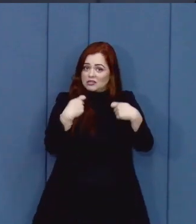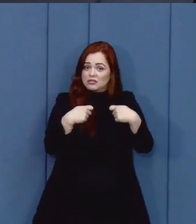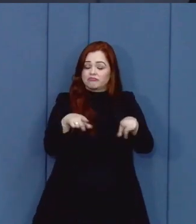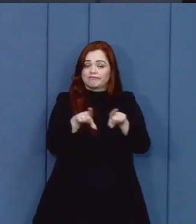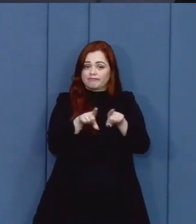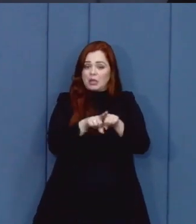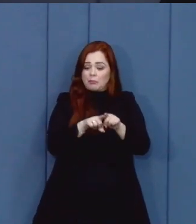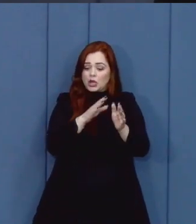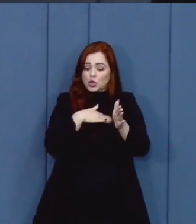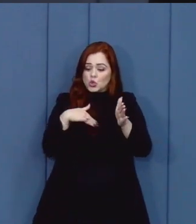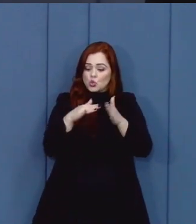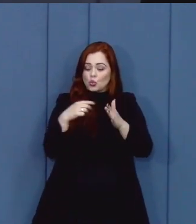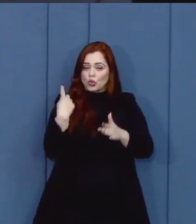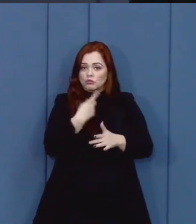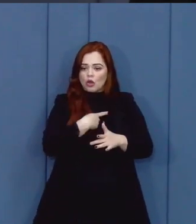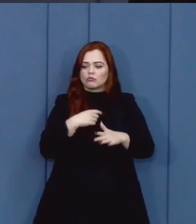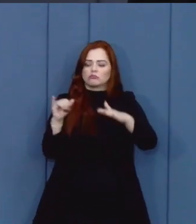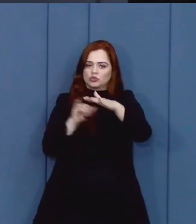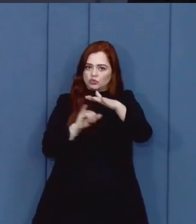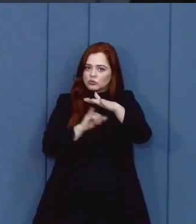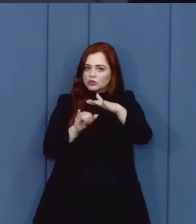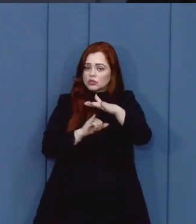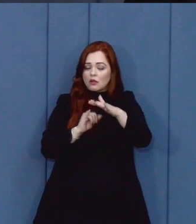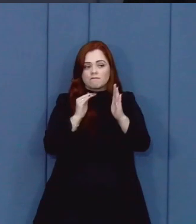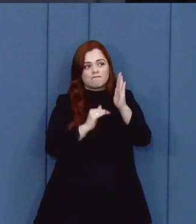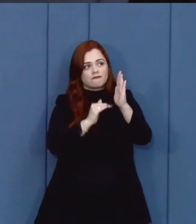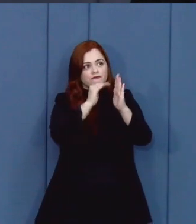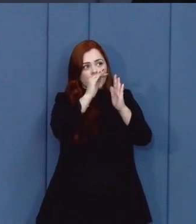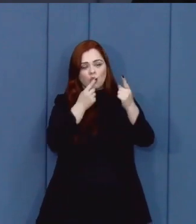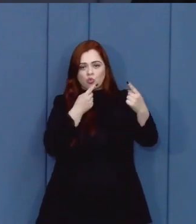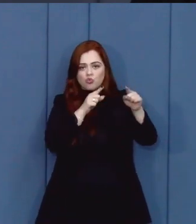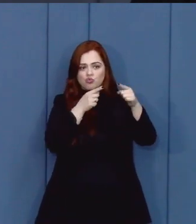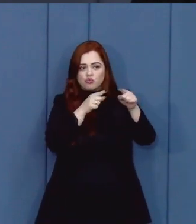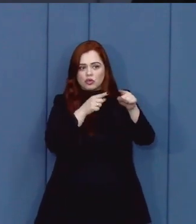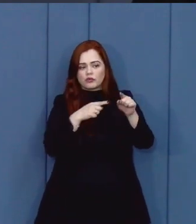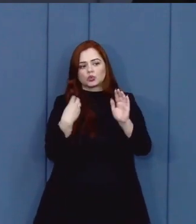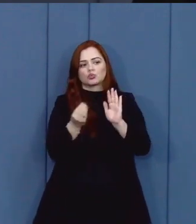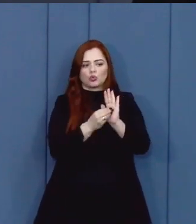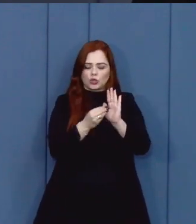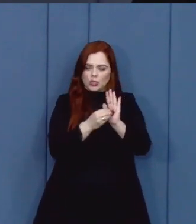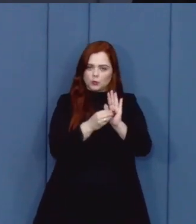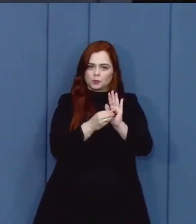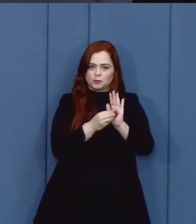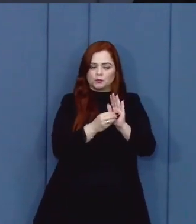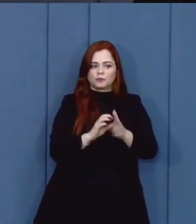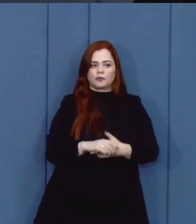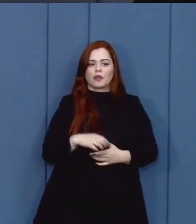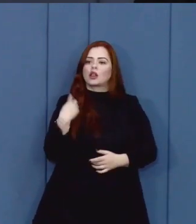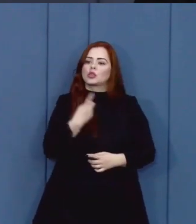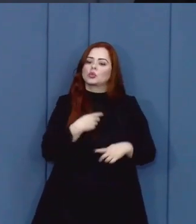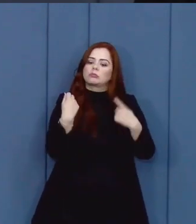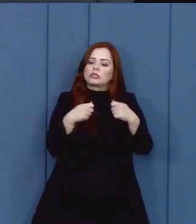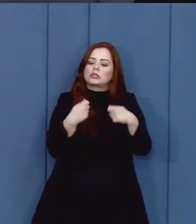Precisa que todas as nossas instituições estejam à altura dos desafios que estão colocados. A